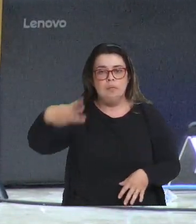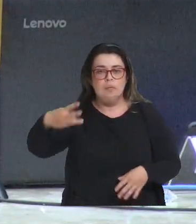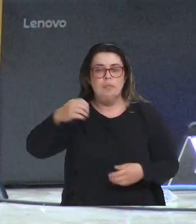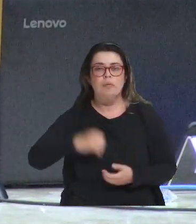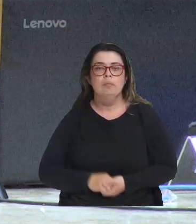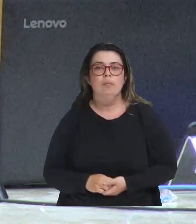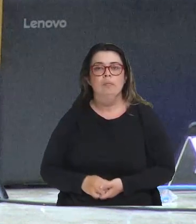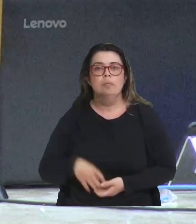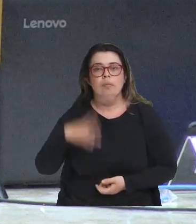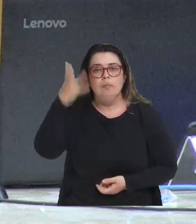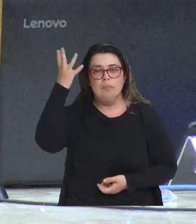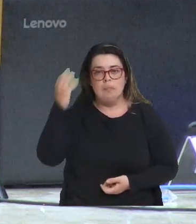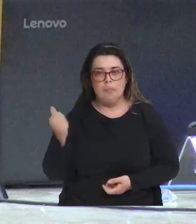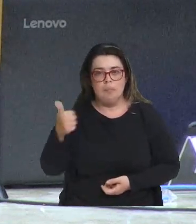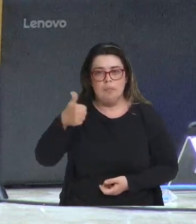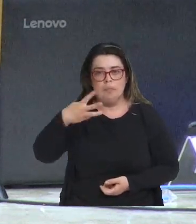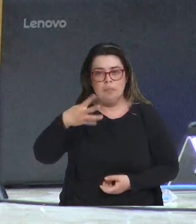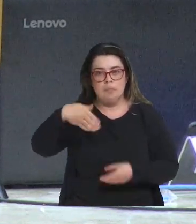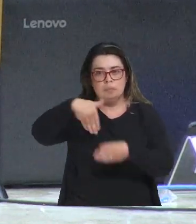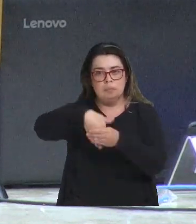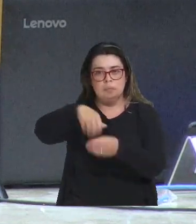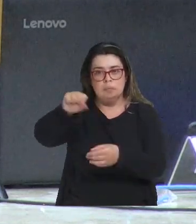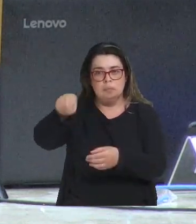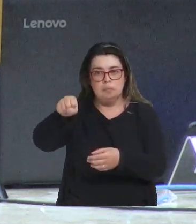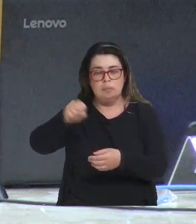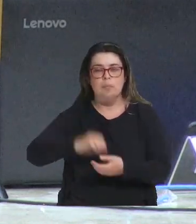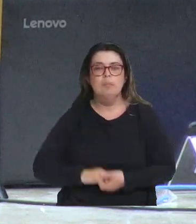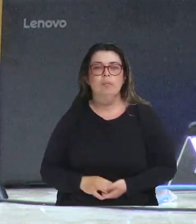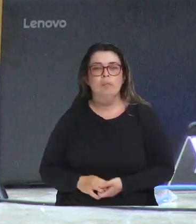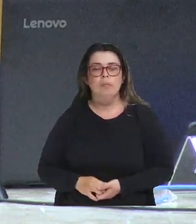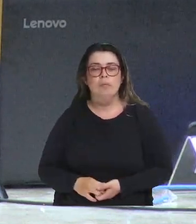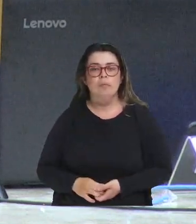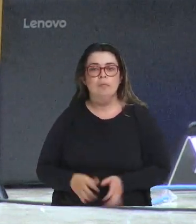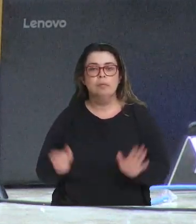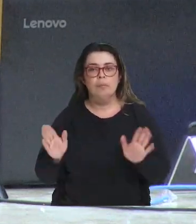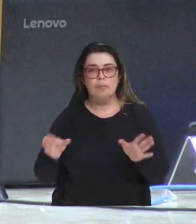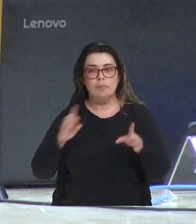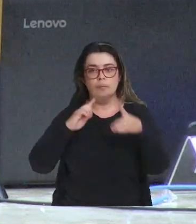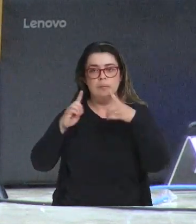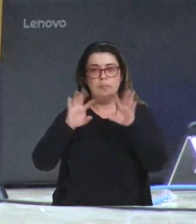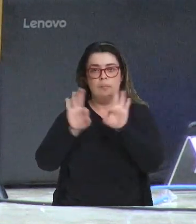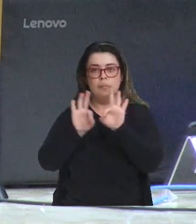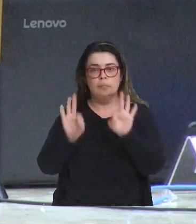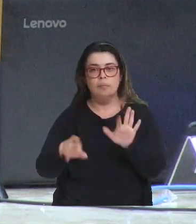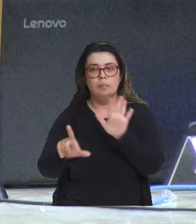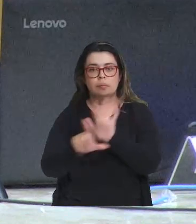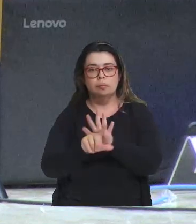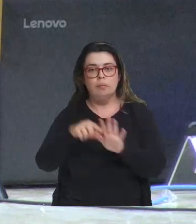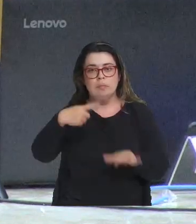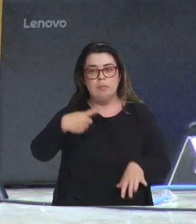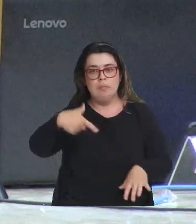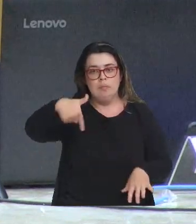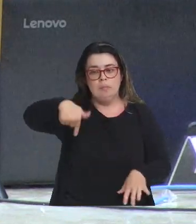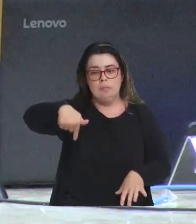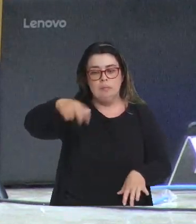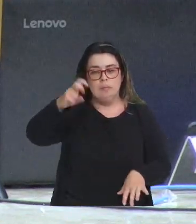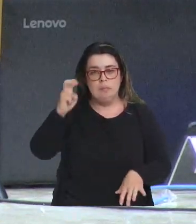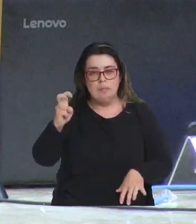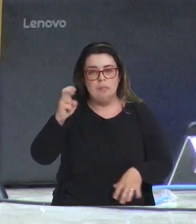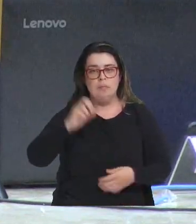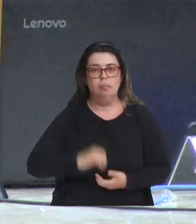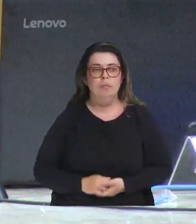173/2022 foi aprovado por 14 votos favoráveis. Passaremos agora à discussão do projeto de lei